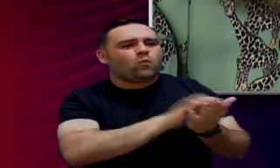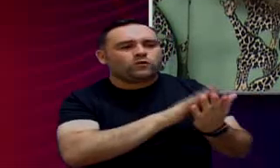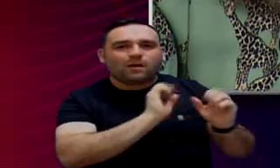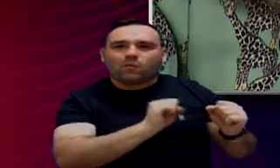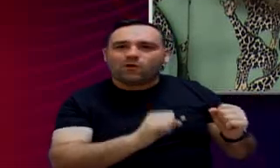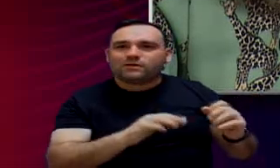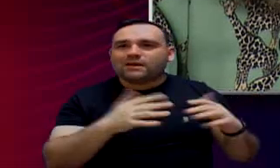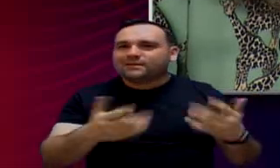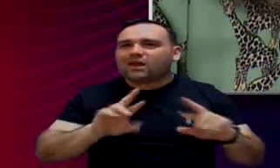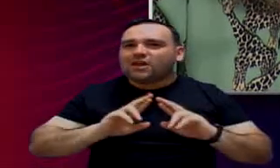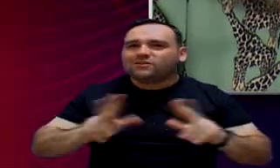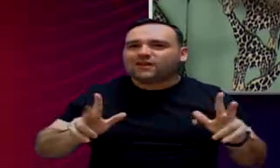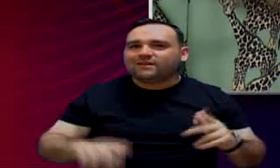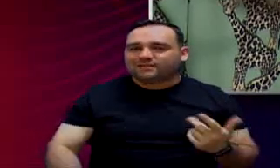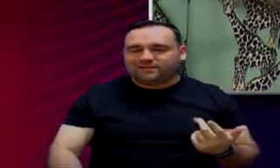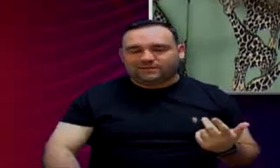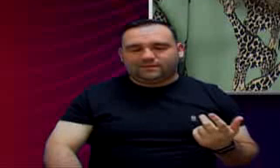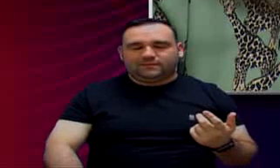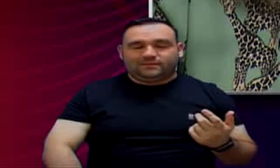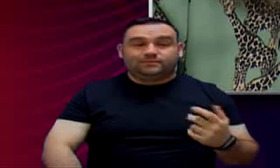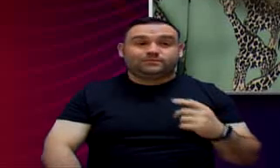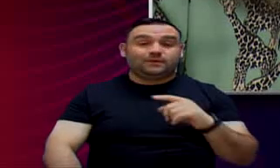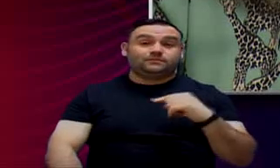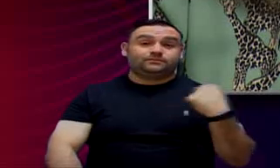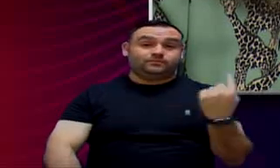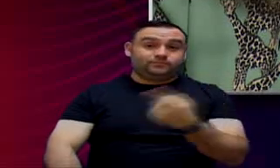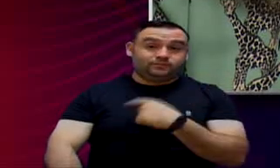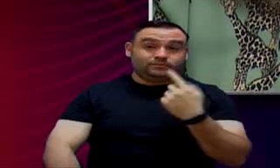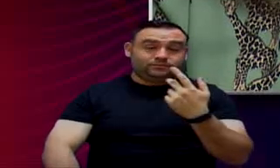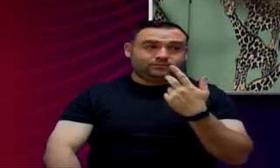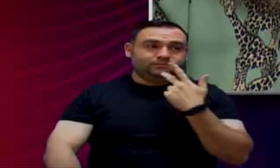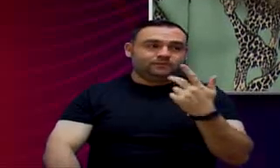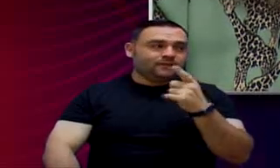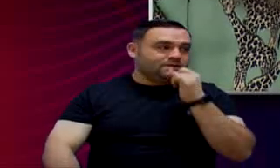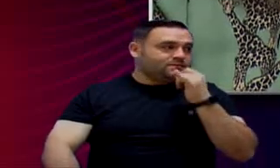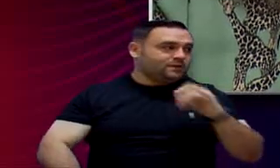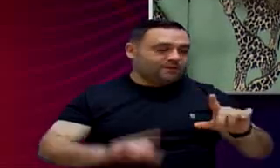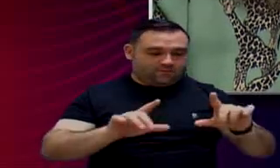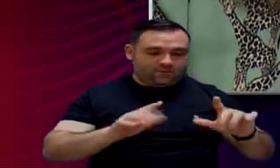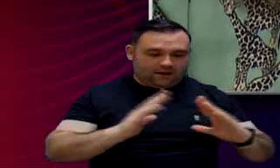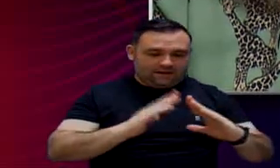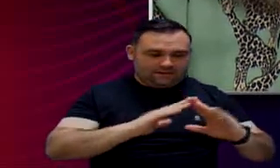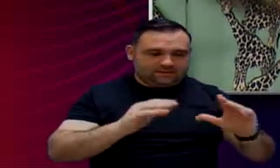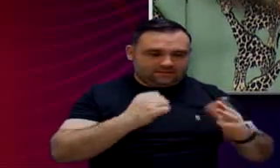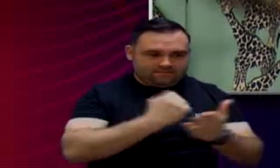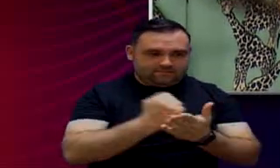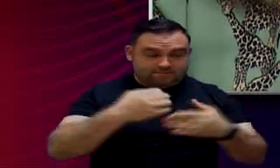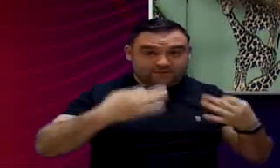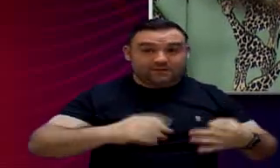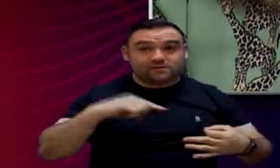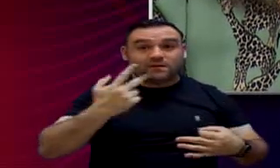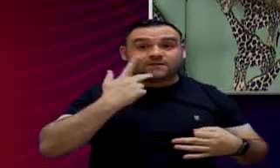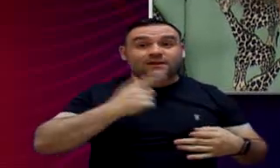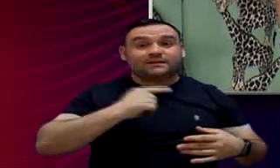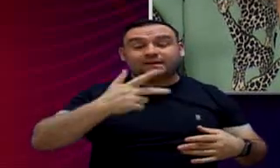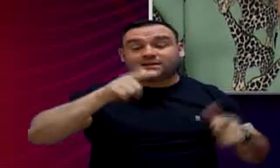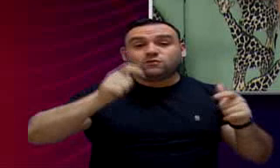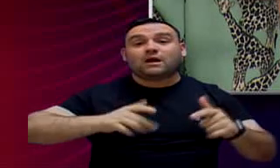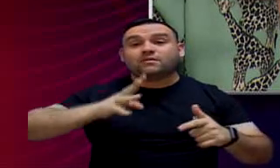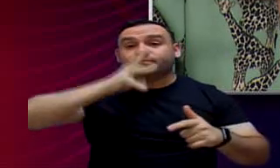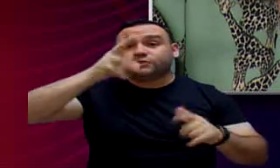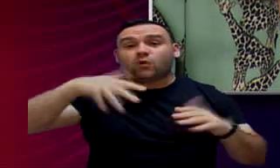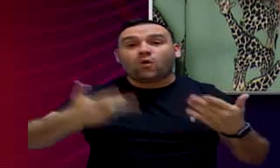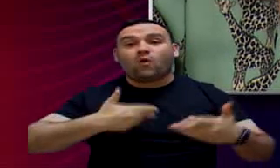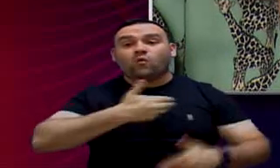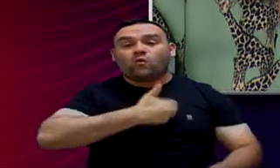há uma diferença né a gente quando fala da área de regularização fundiária geralmente a gente tá falando de uma área de invasão ou de